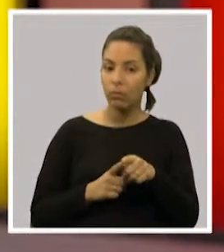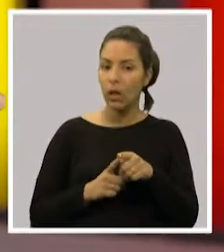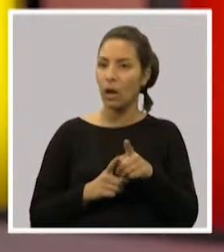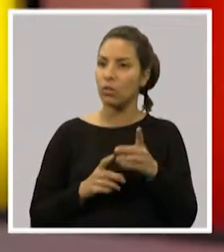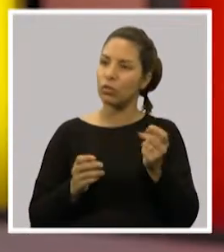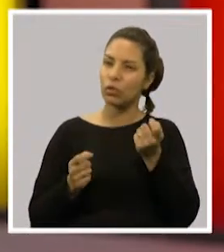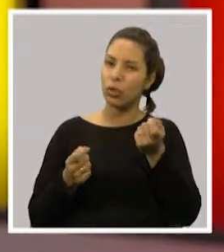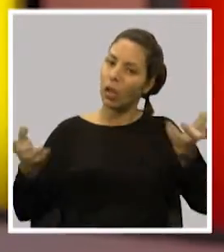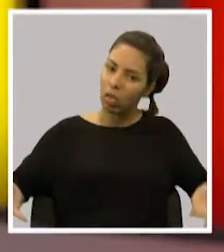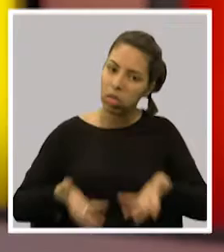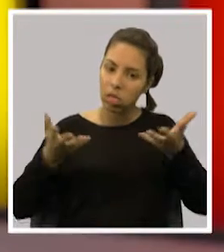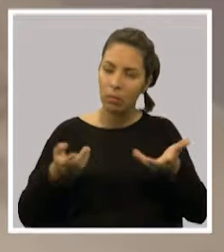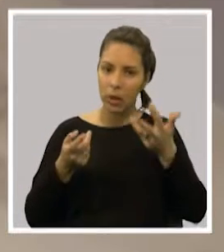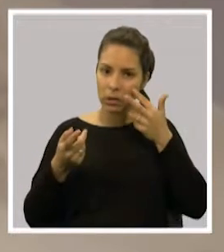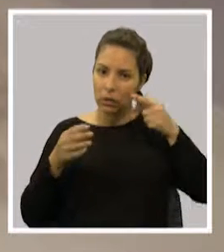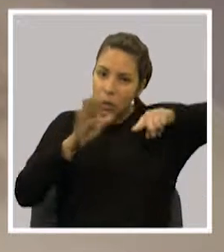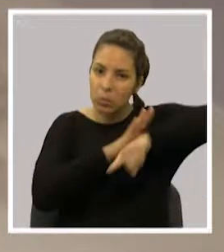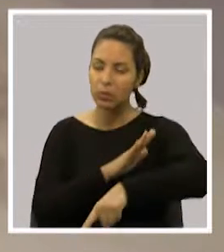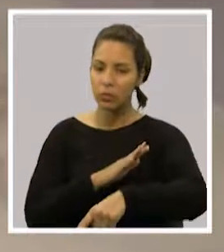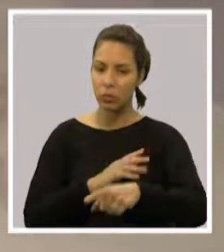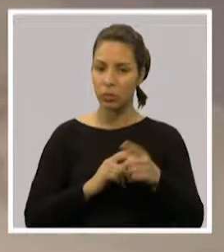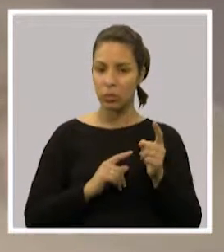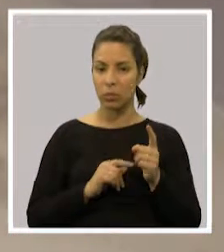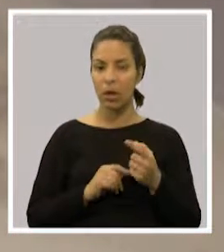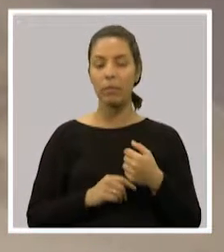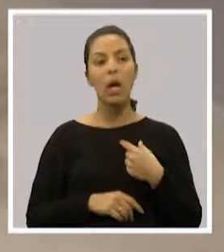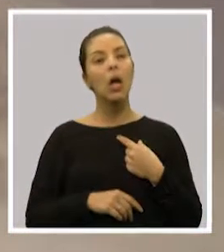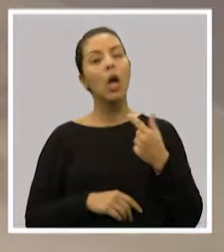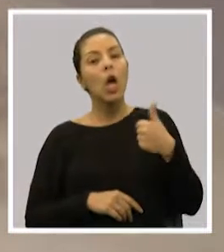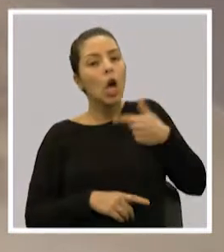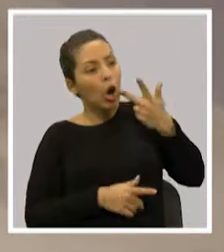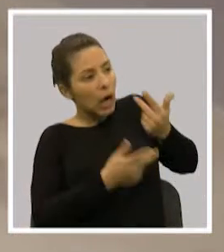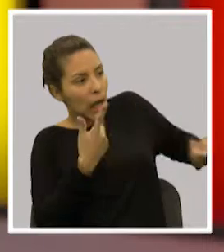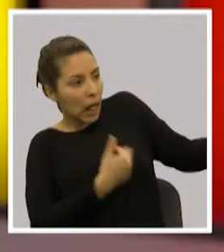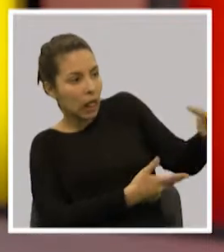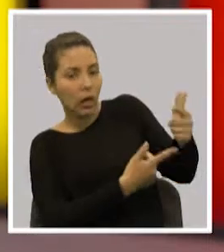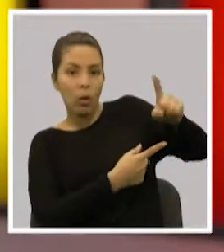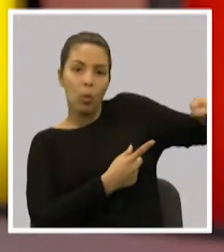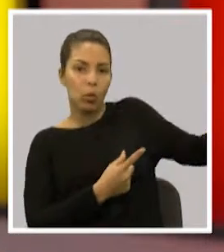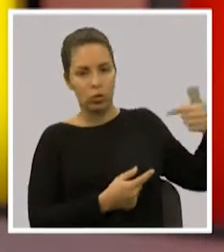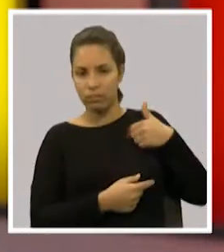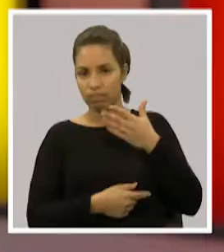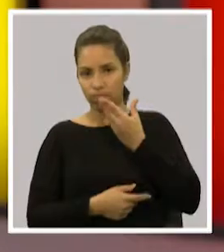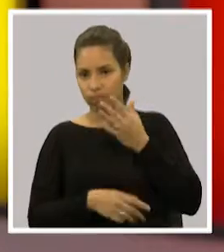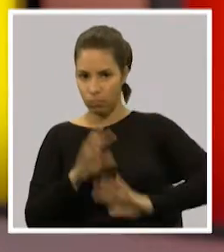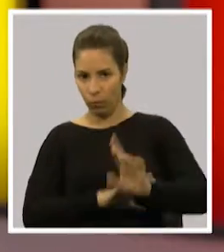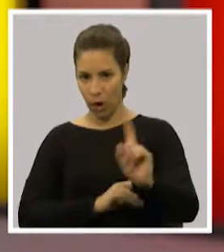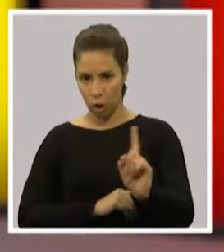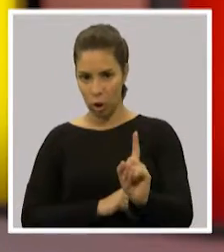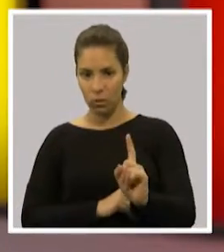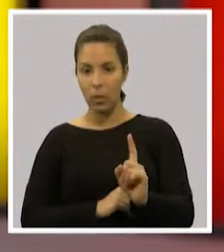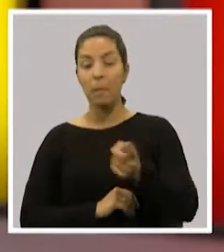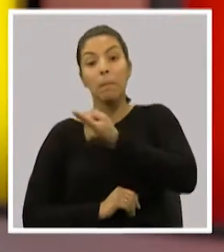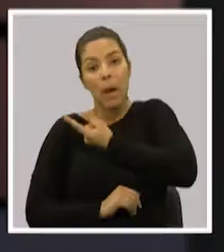forma imparcial e com escrutínio? Eu não venho aqui julgar os outros, não é? No Vaticano